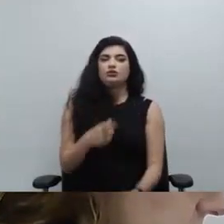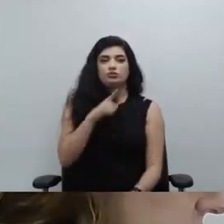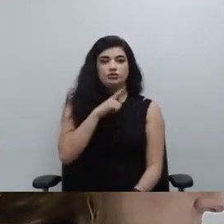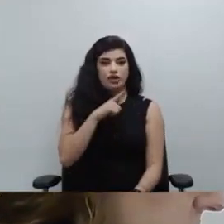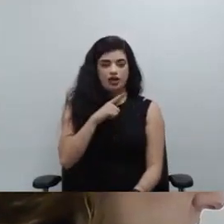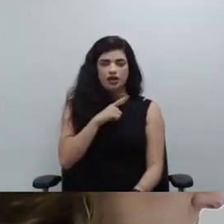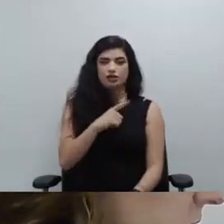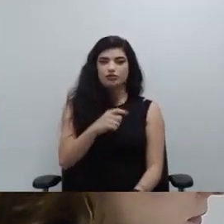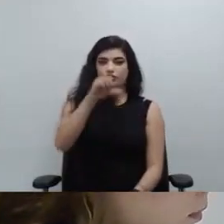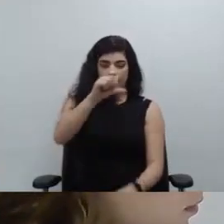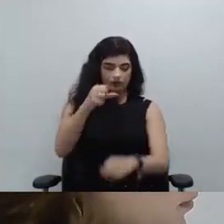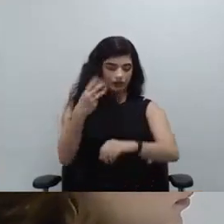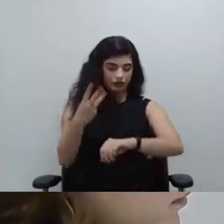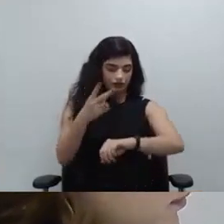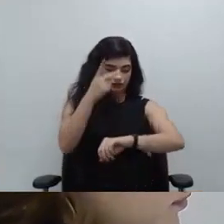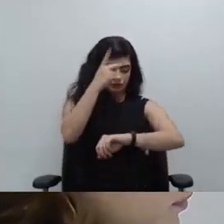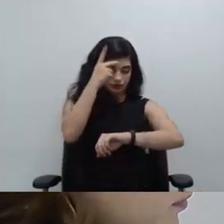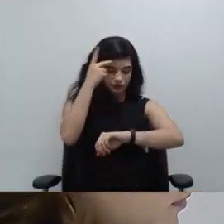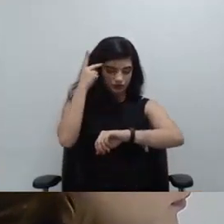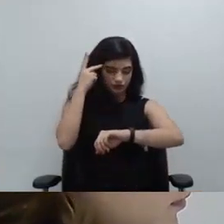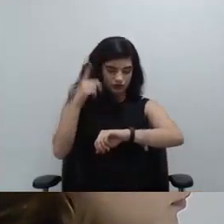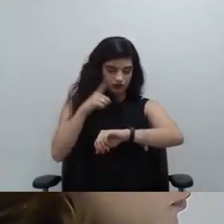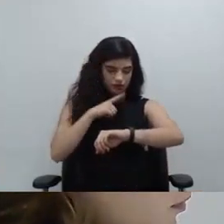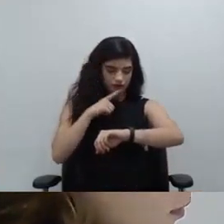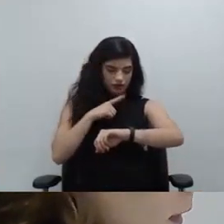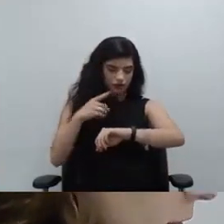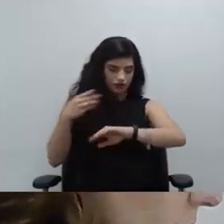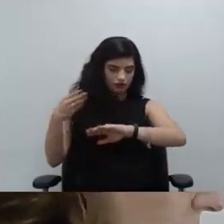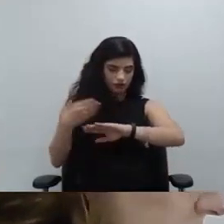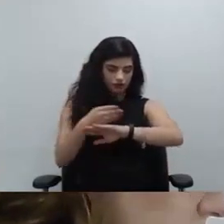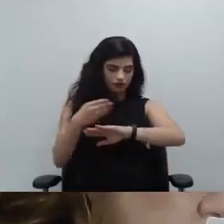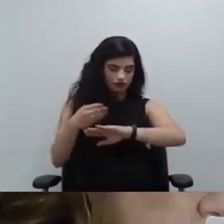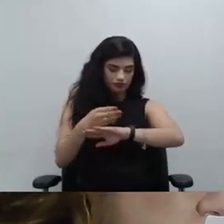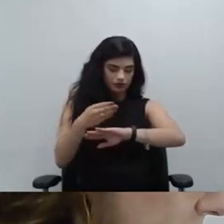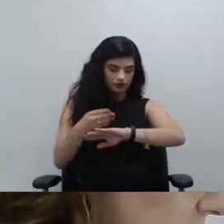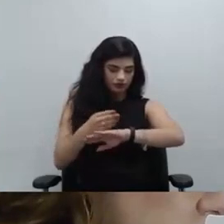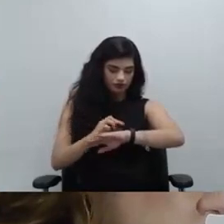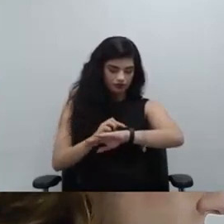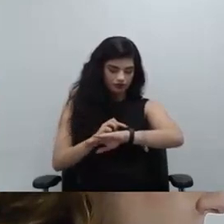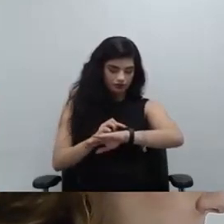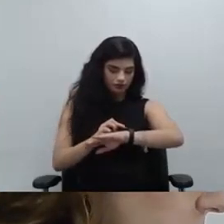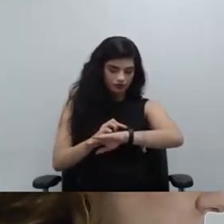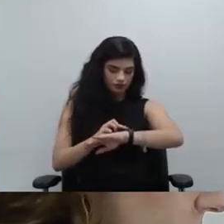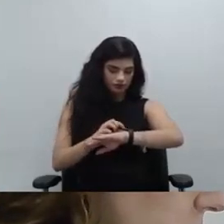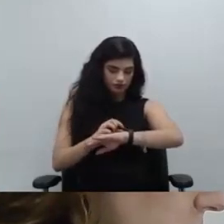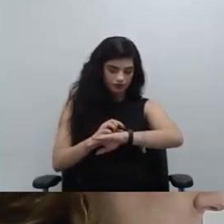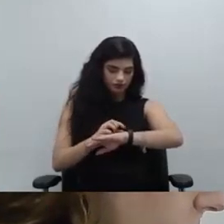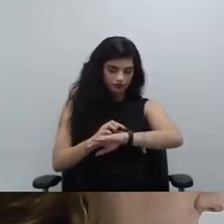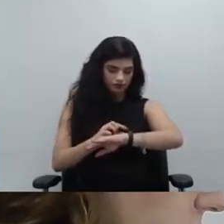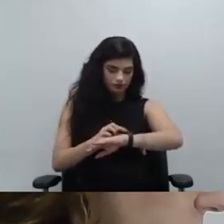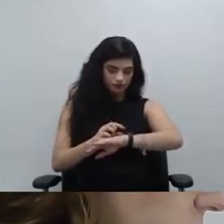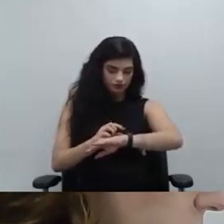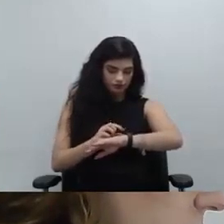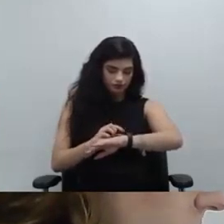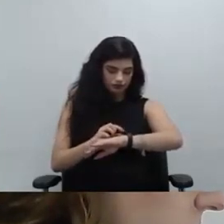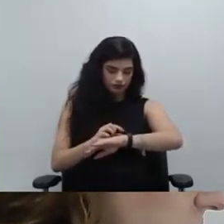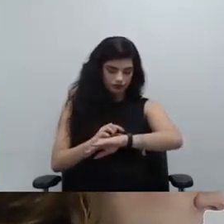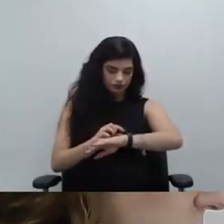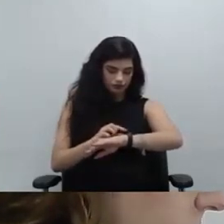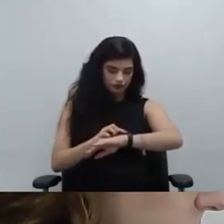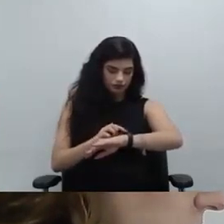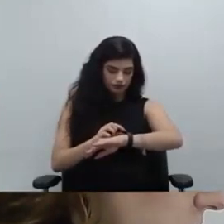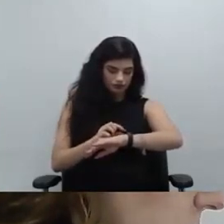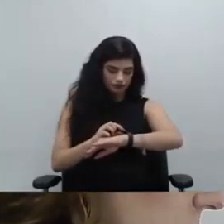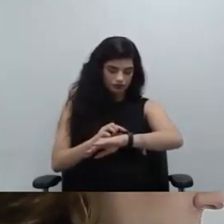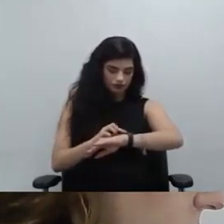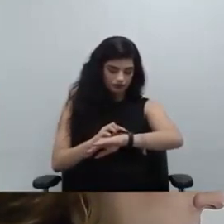de diferentes municípios do estado de São Paulo participando. Ainda assim, salienta a própria ouvidoria, há dificuldades no que se refere à